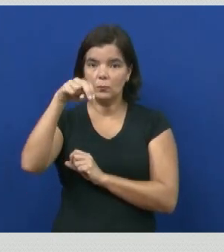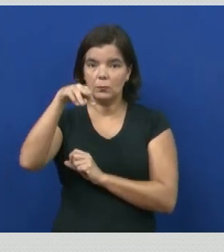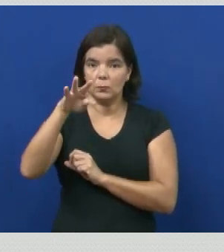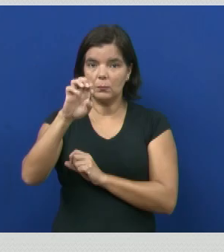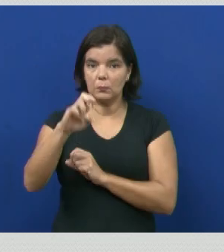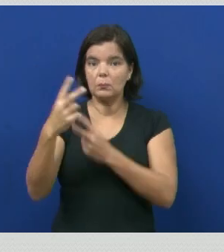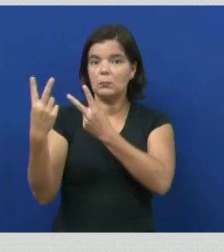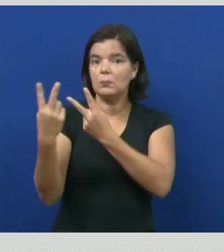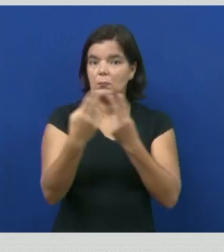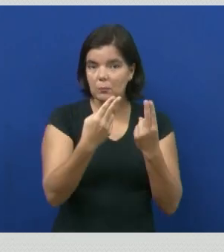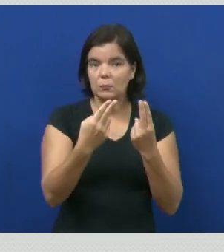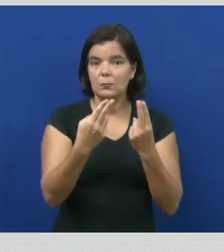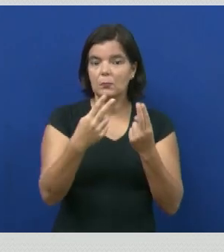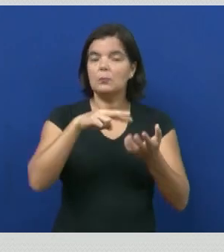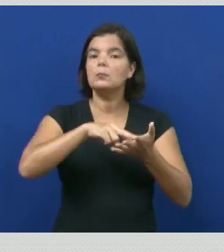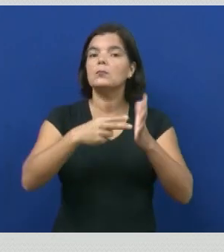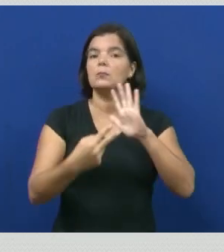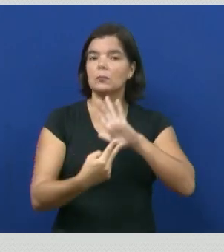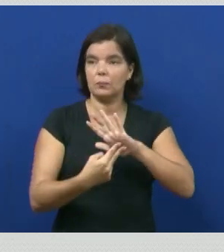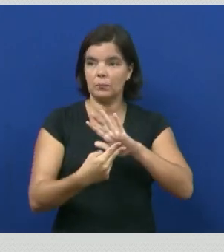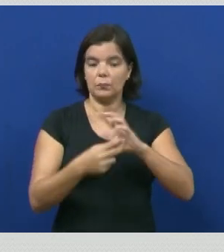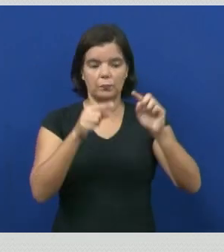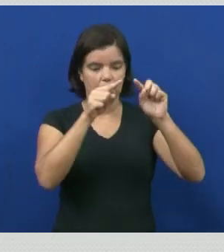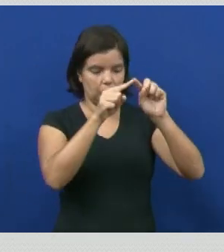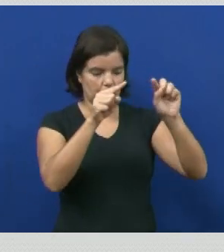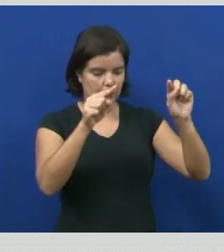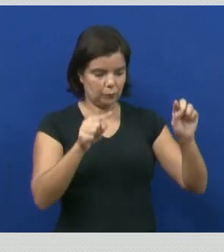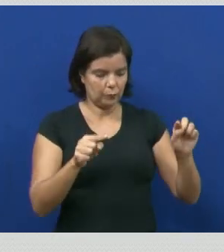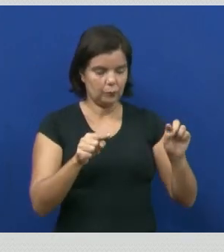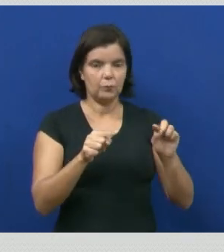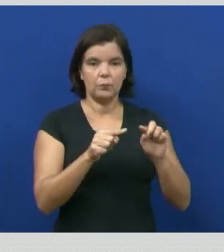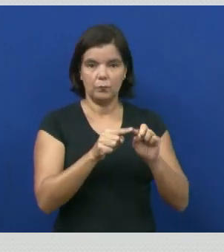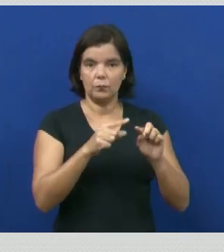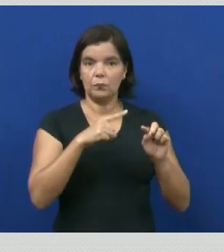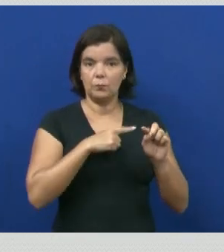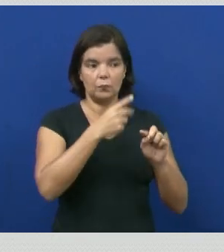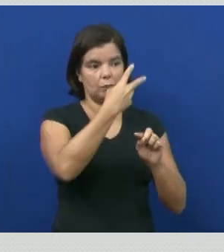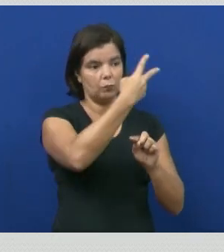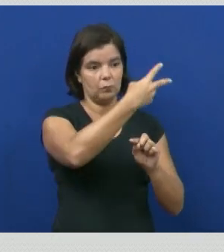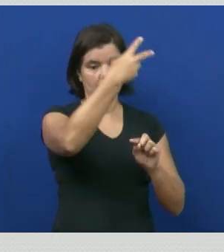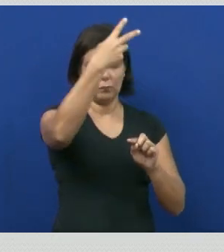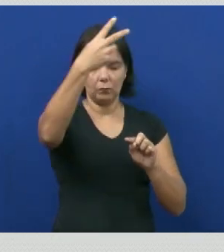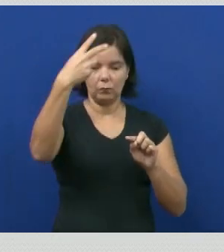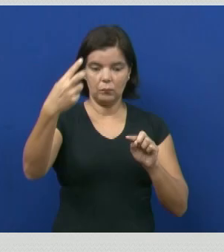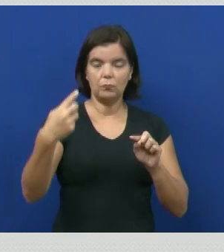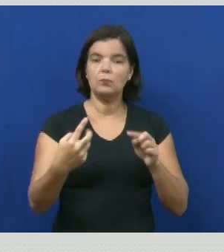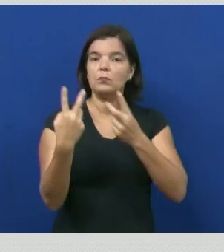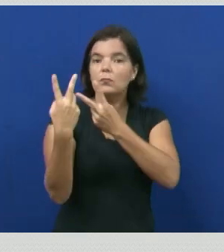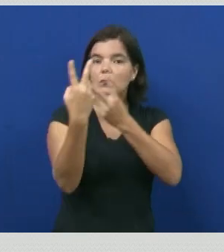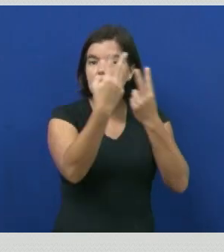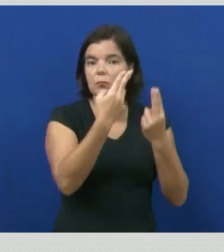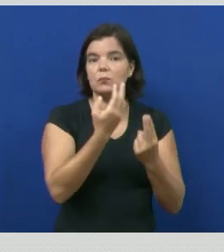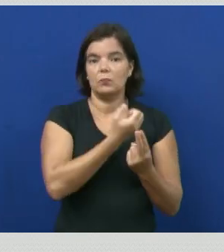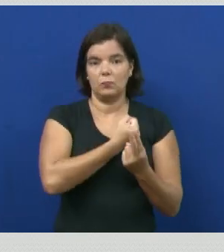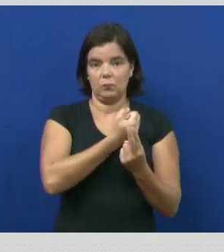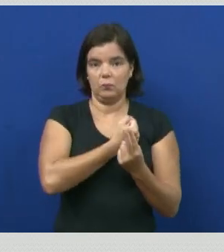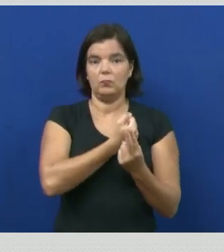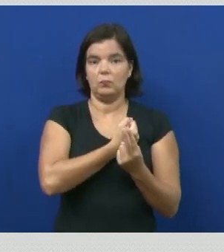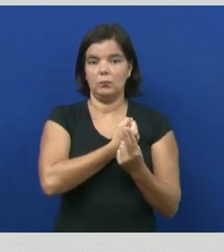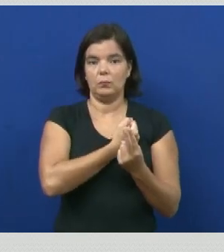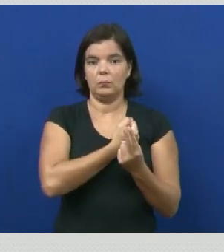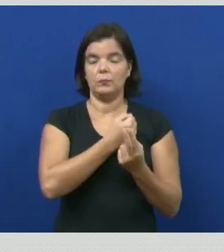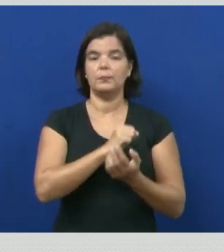são iguais. Ou seja, o quadrado é um quadrilátero que possui todos os lados iguais e todos os ângulos